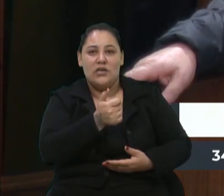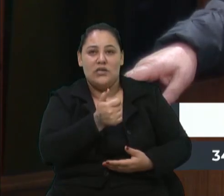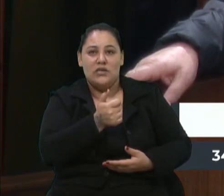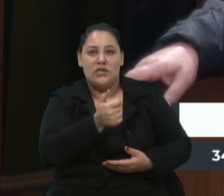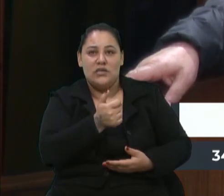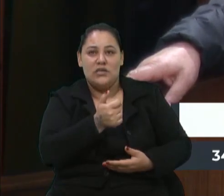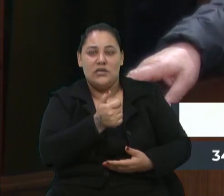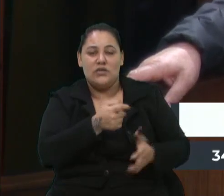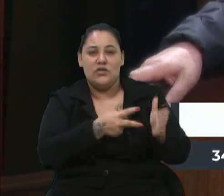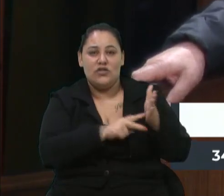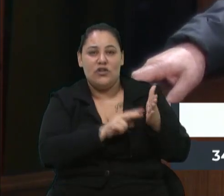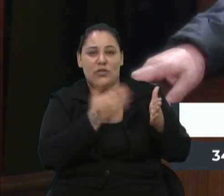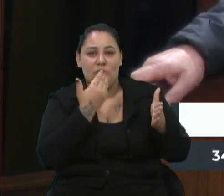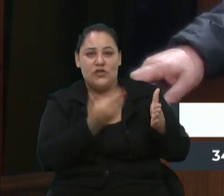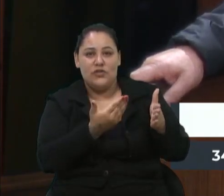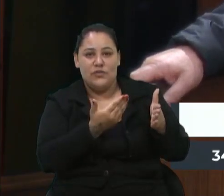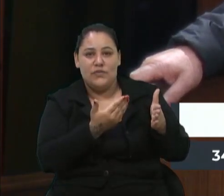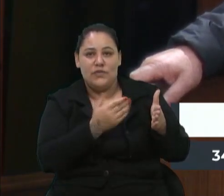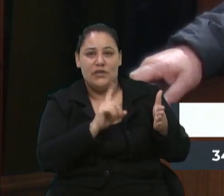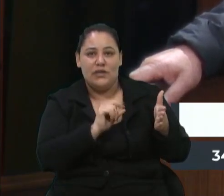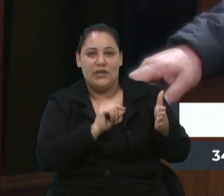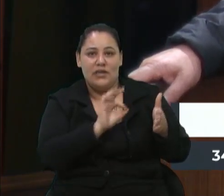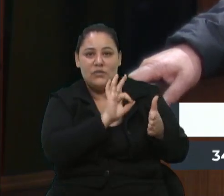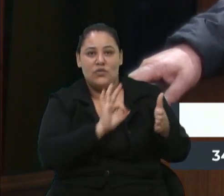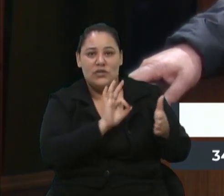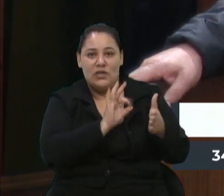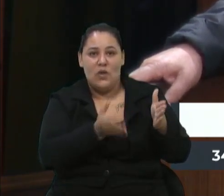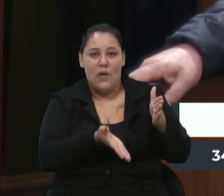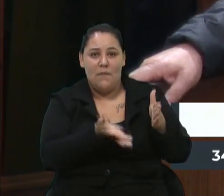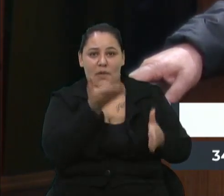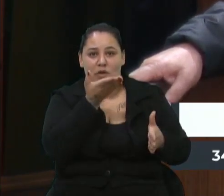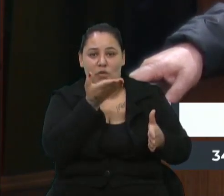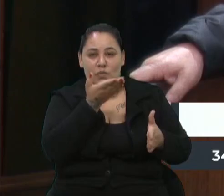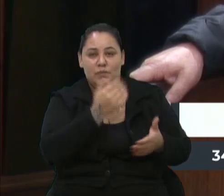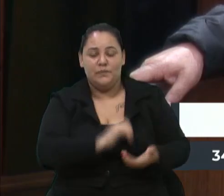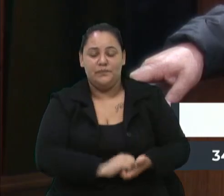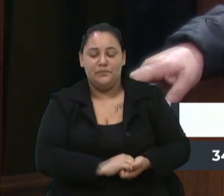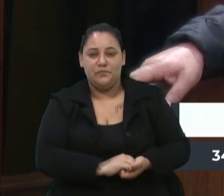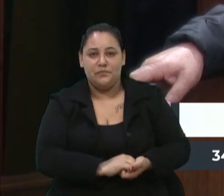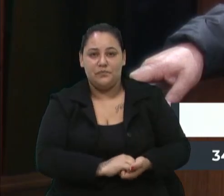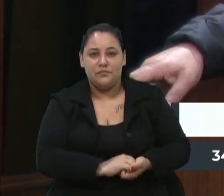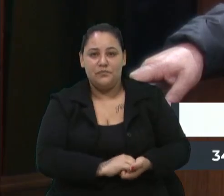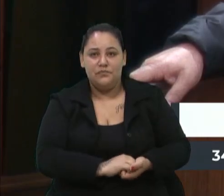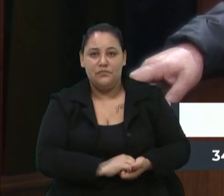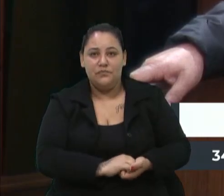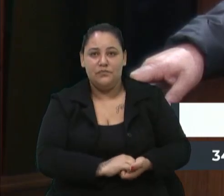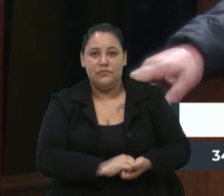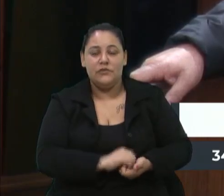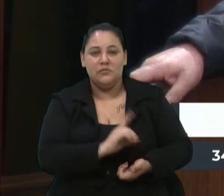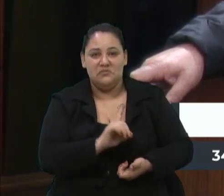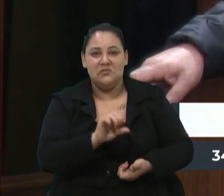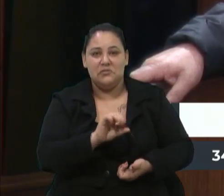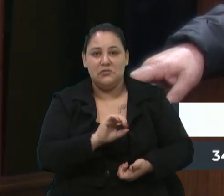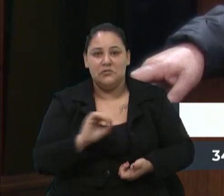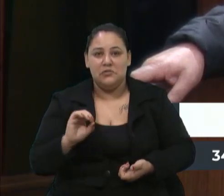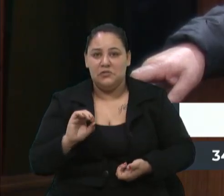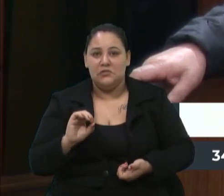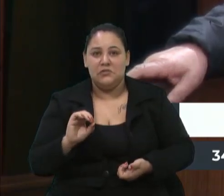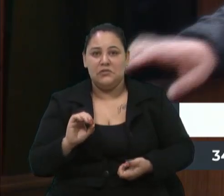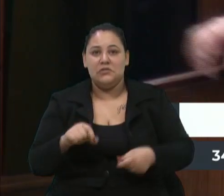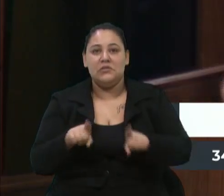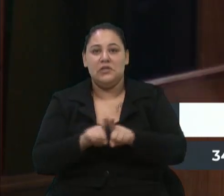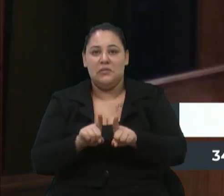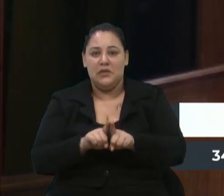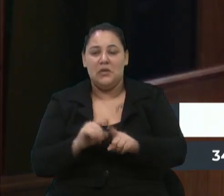que o sindicato pedia, que era os 10% de aumento para a categoria. Então, o piso para 1.900 também